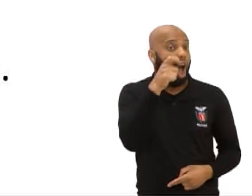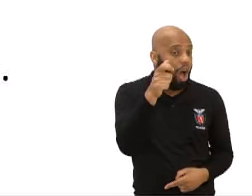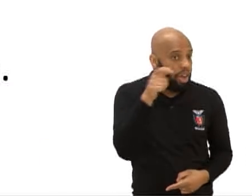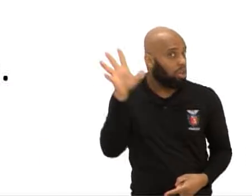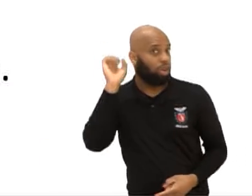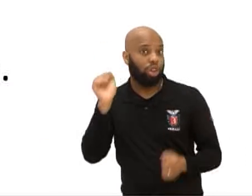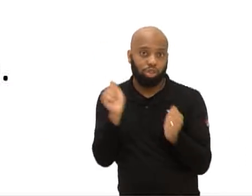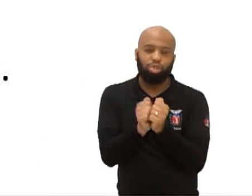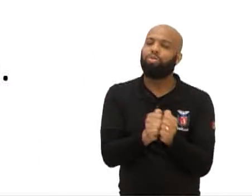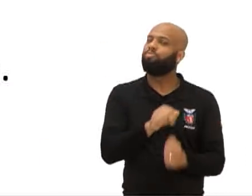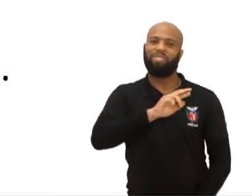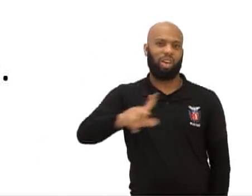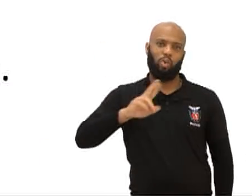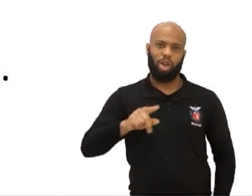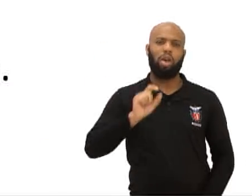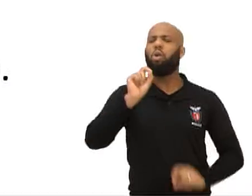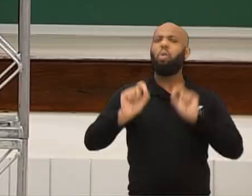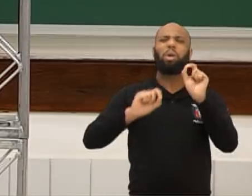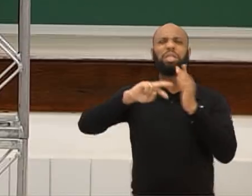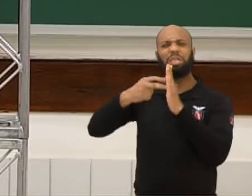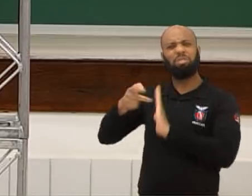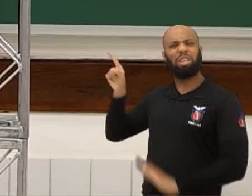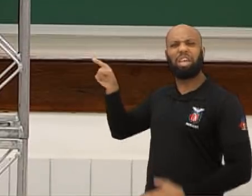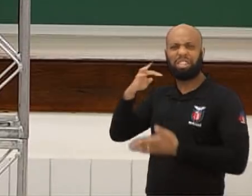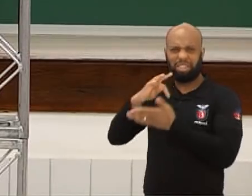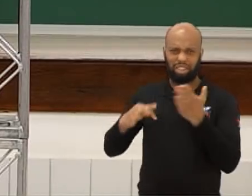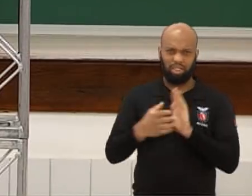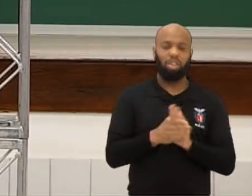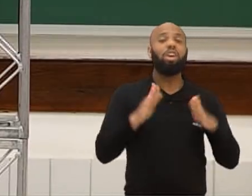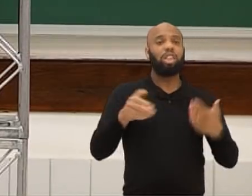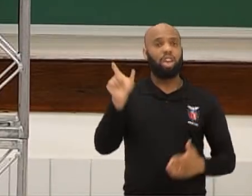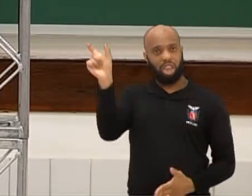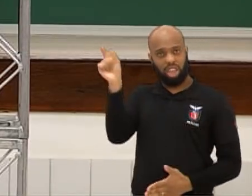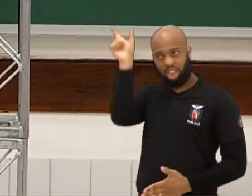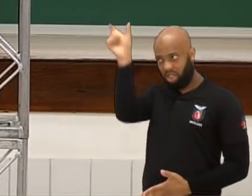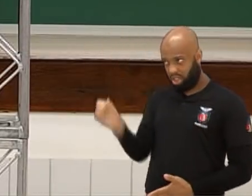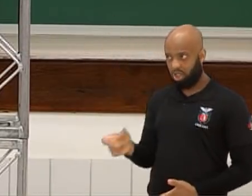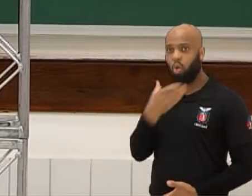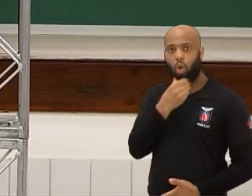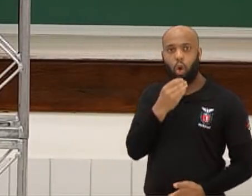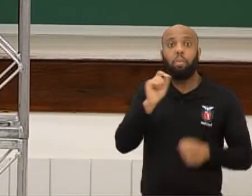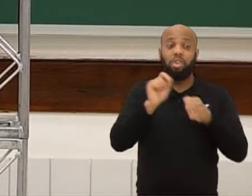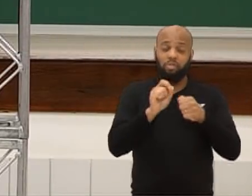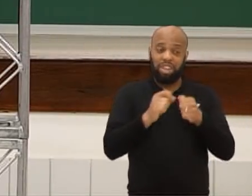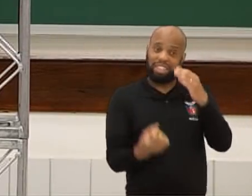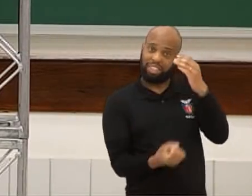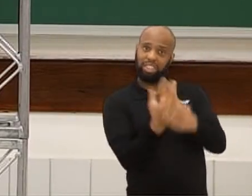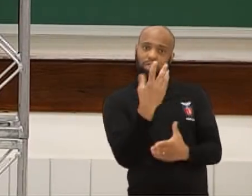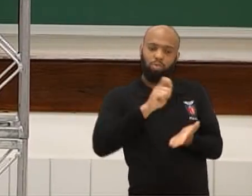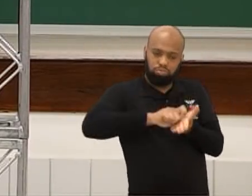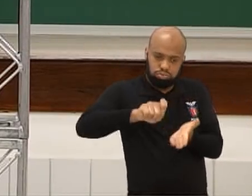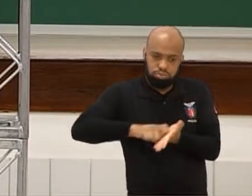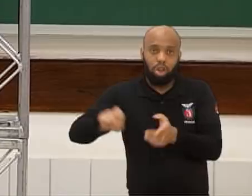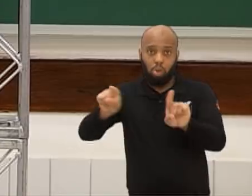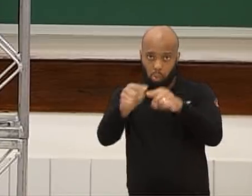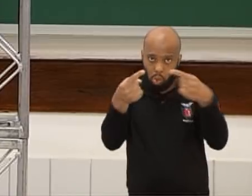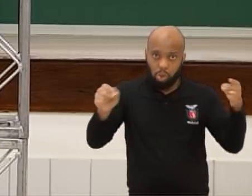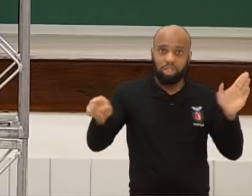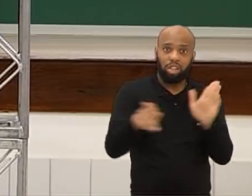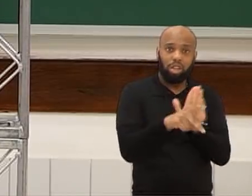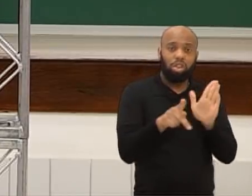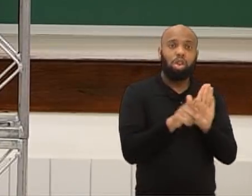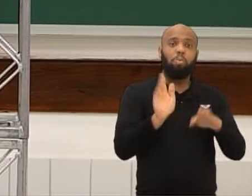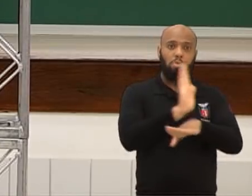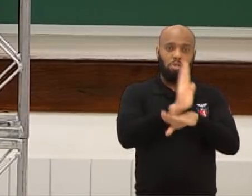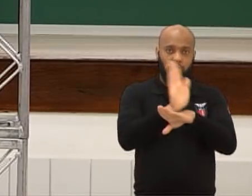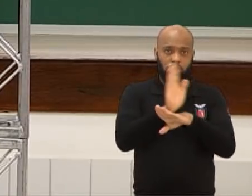espectador contemporâneo. O que isso quer dizer? O Méliès realmente compôs uma trilha para o filme